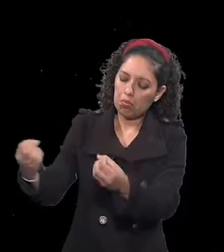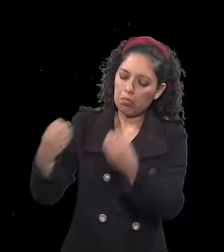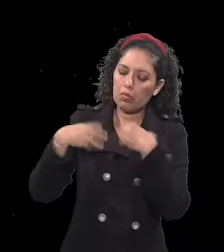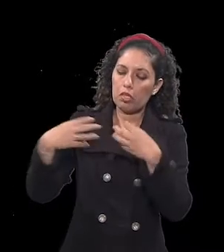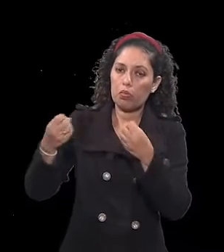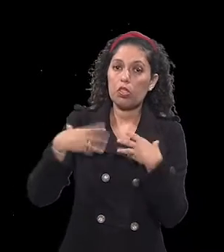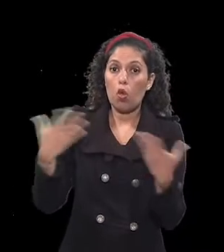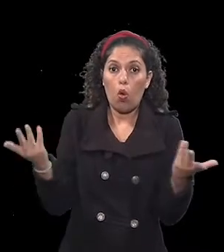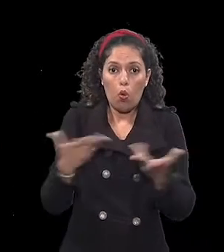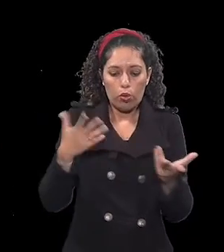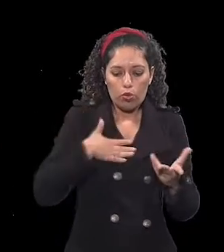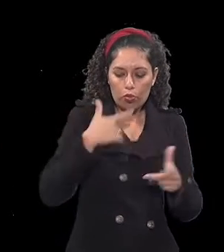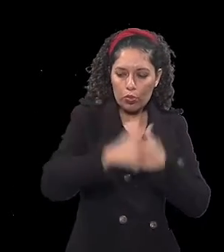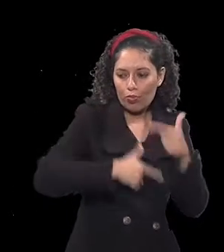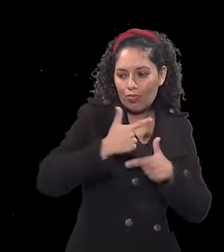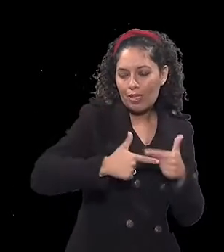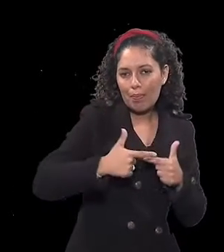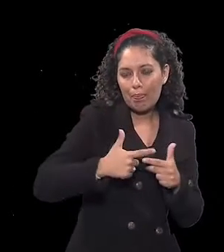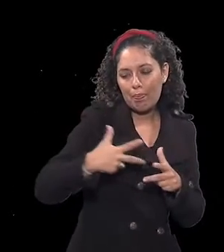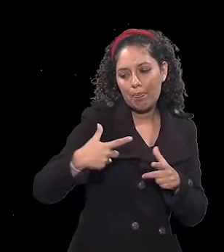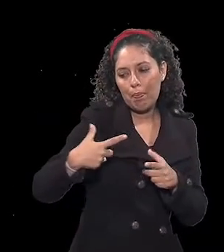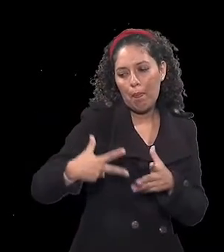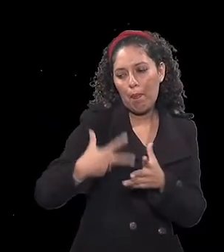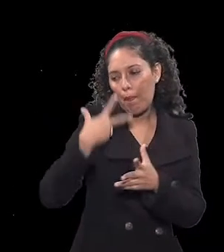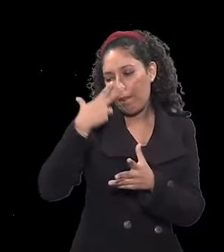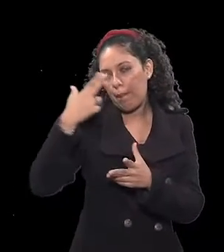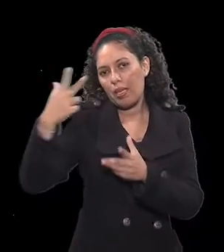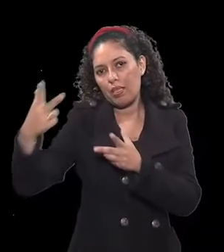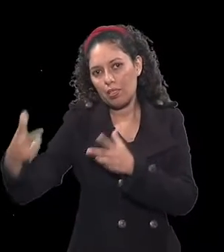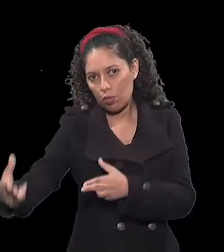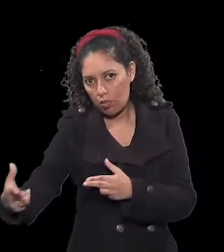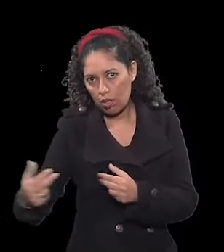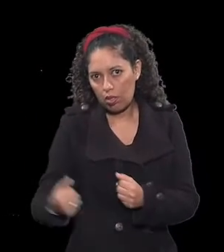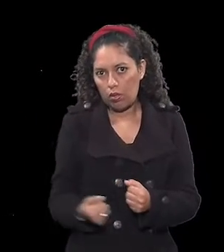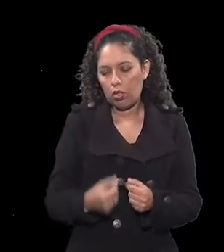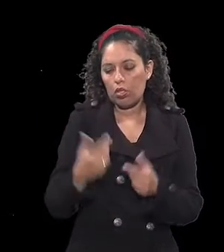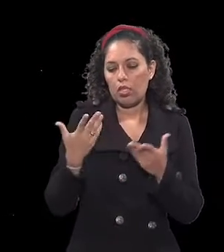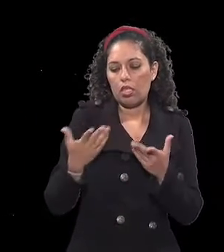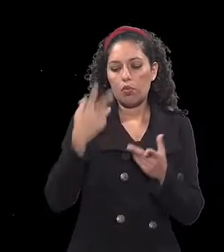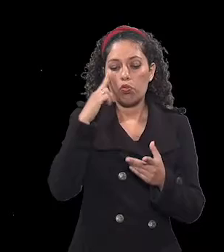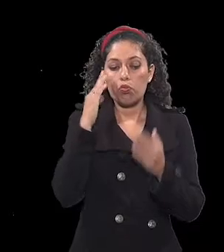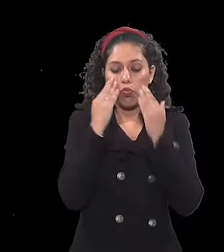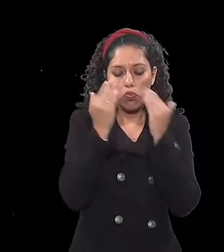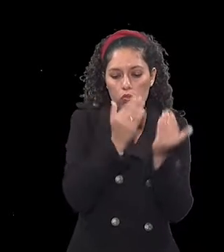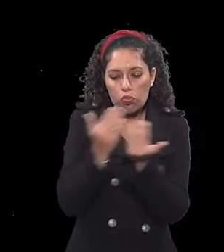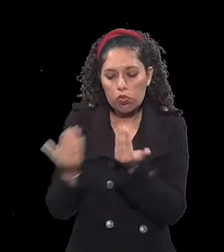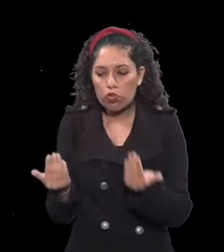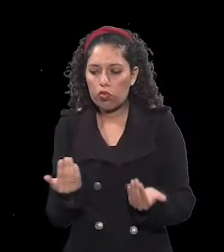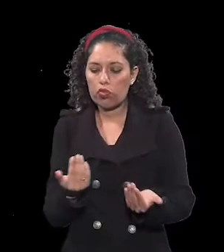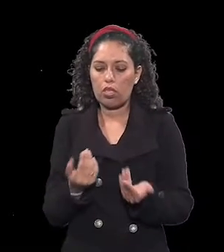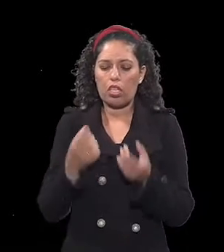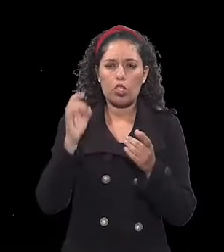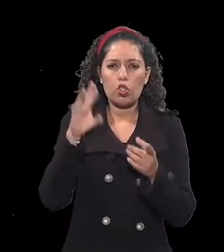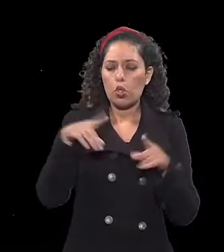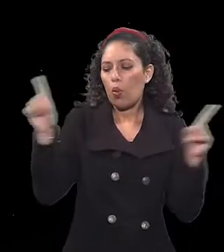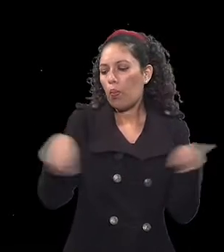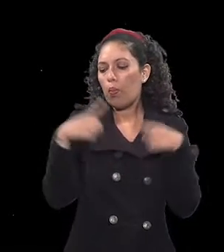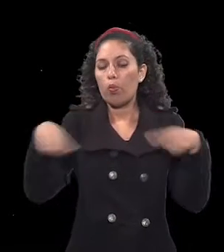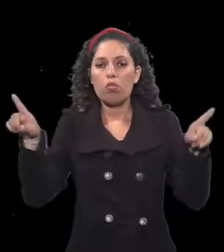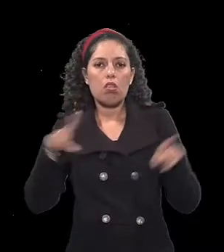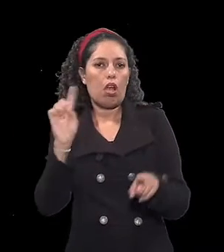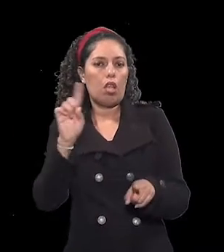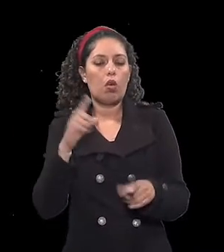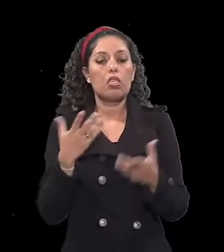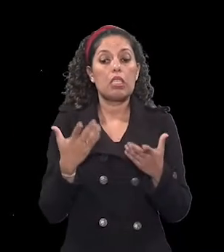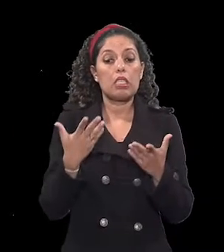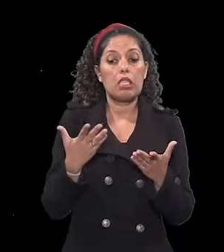ainda hoje refletem nas minhas composições, que é sempre muito preocupado com a questão melódica, né, para além da percussão, né, que é forte no